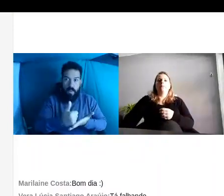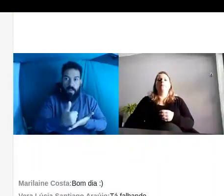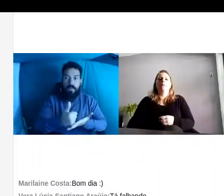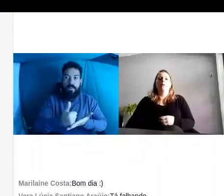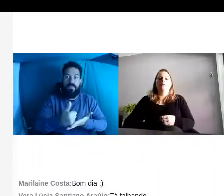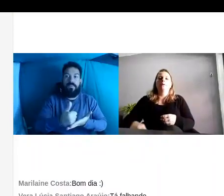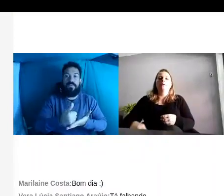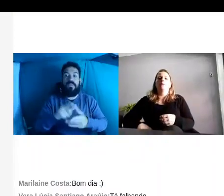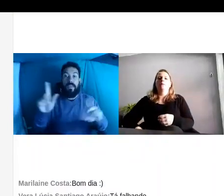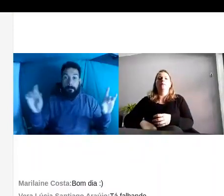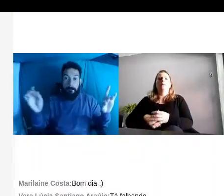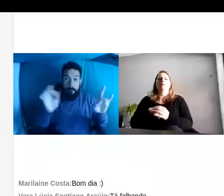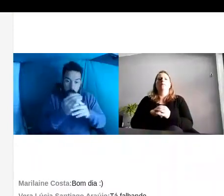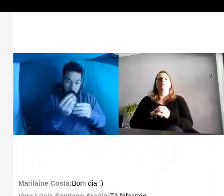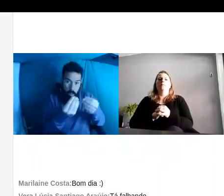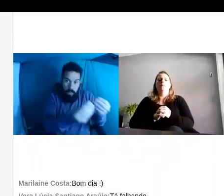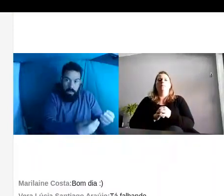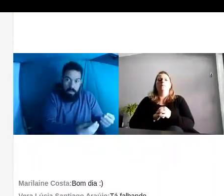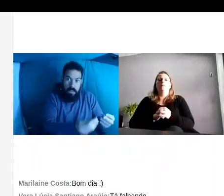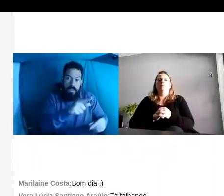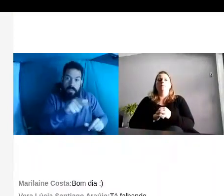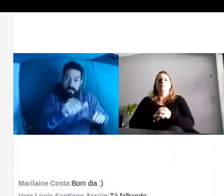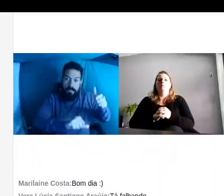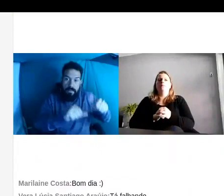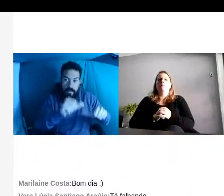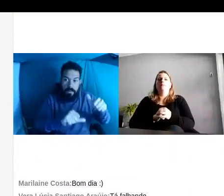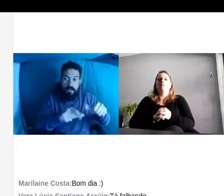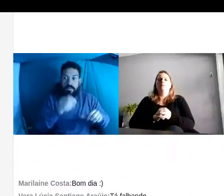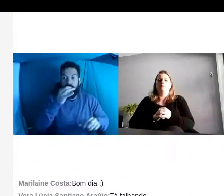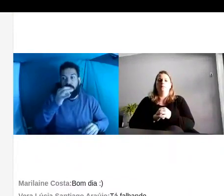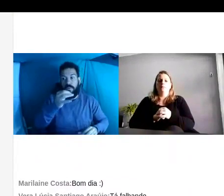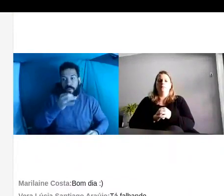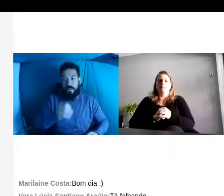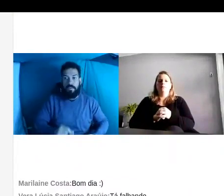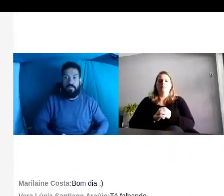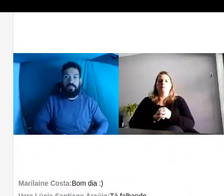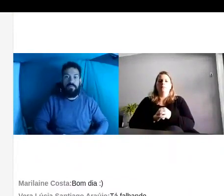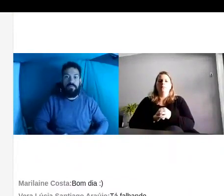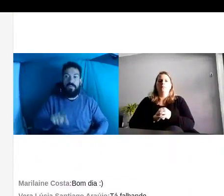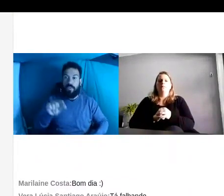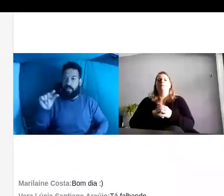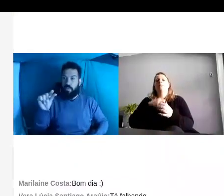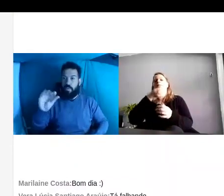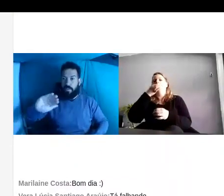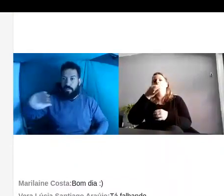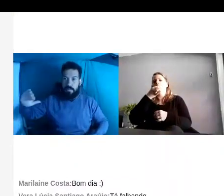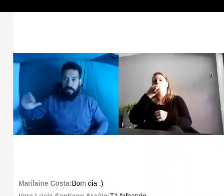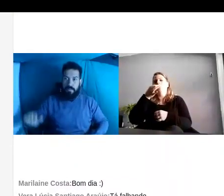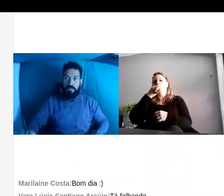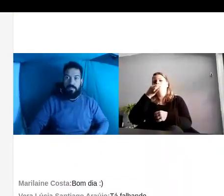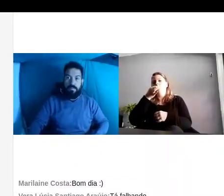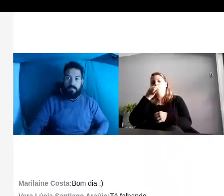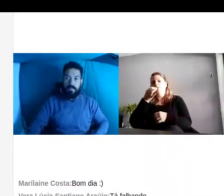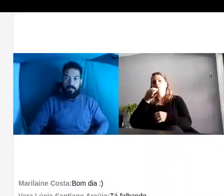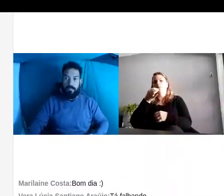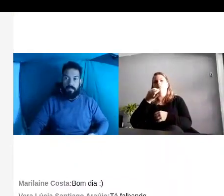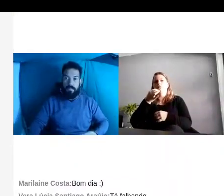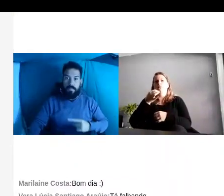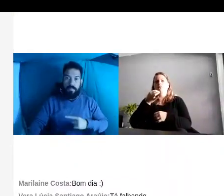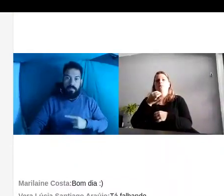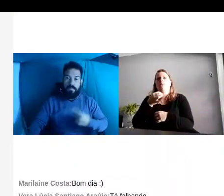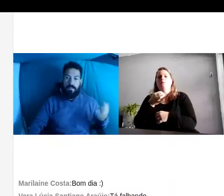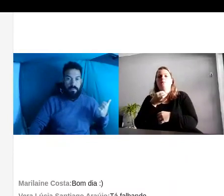pronto e eles opinavam: isso tá bom, isso não tá, tá bom ou tá ruim.